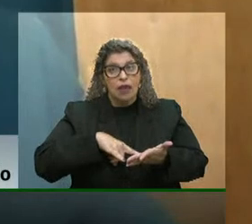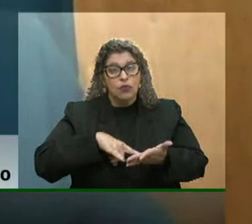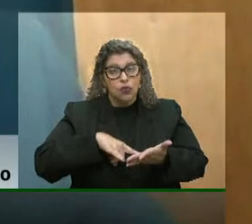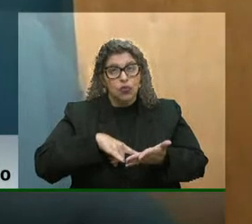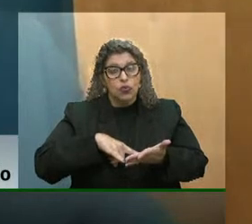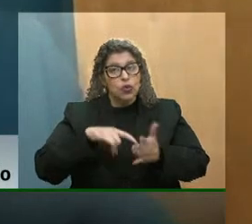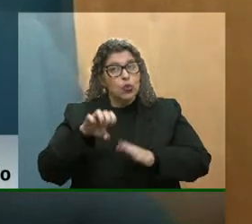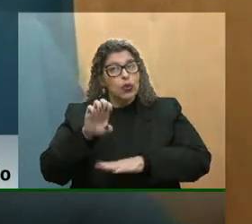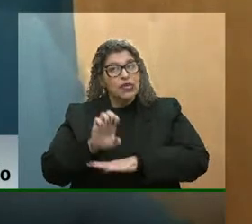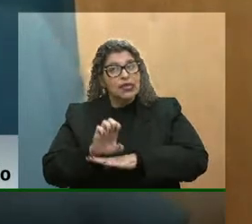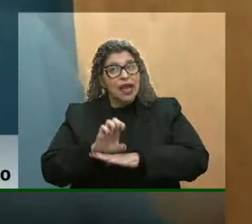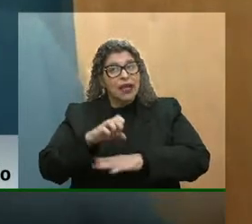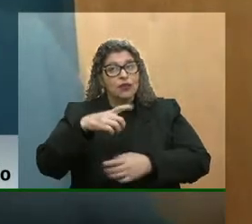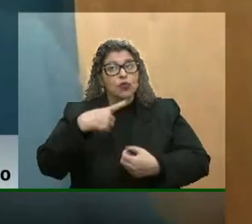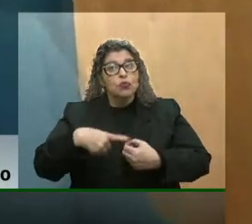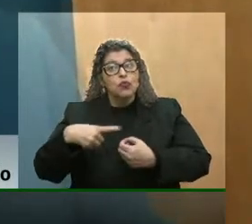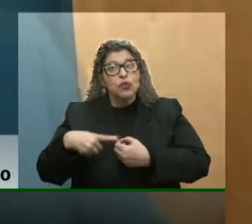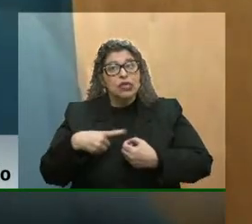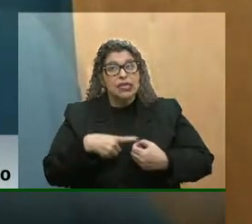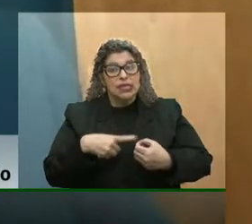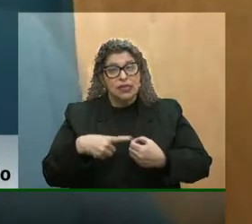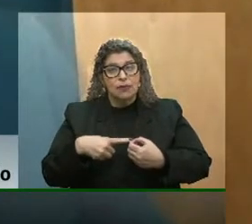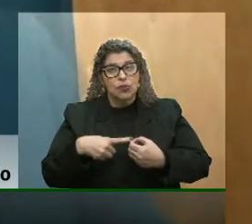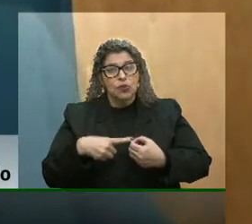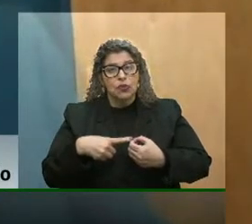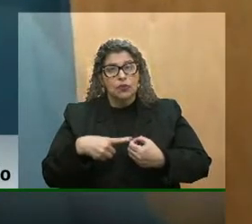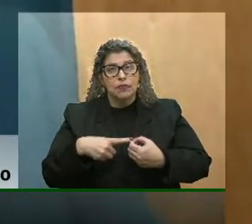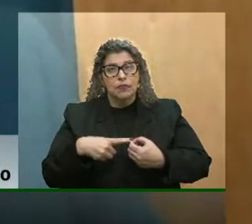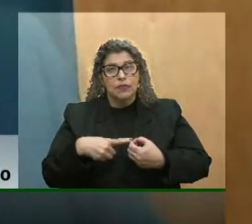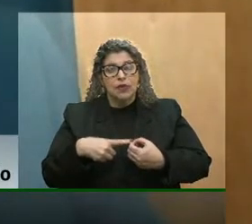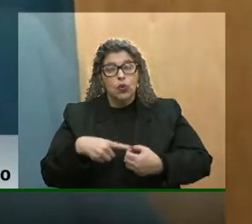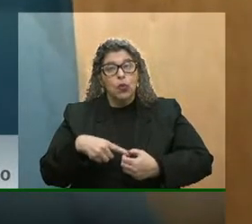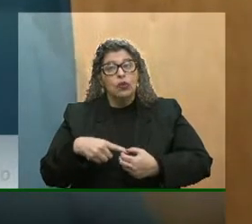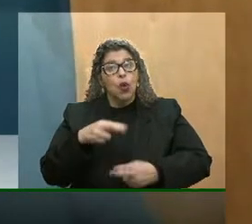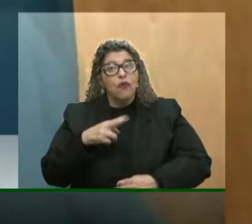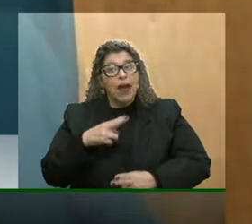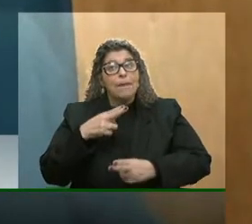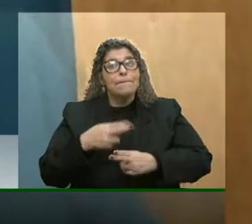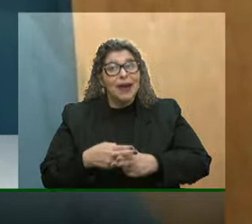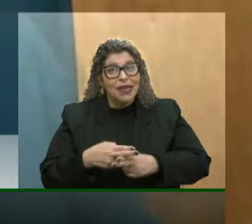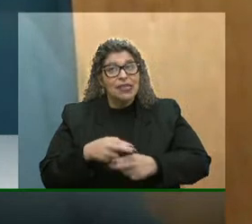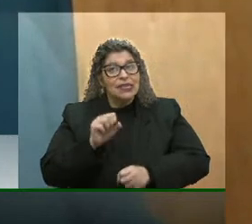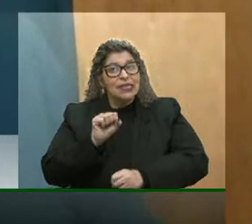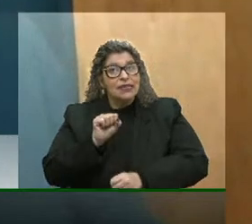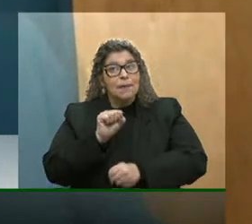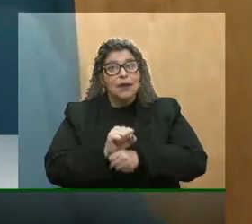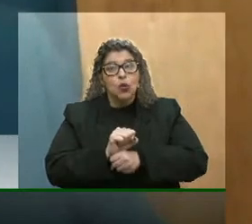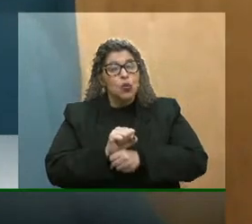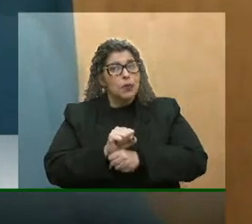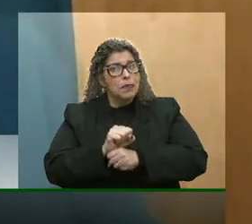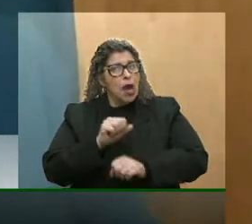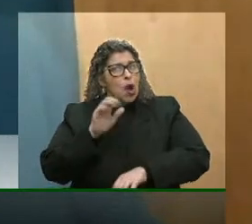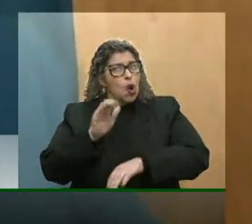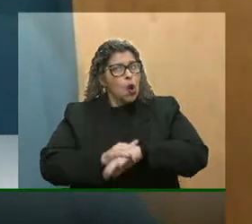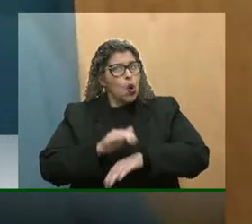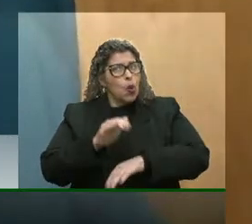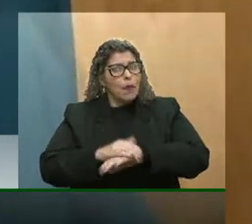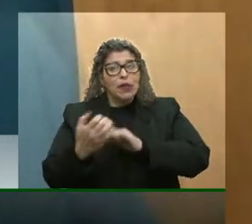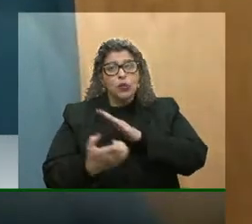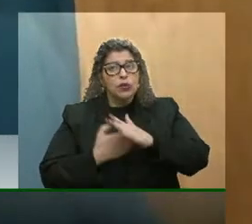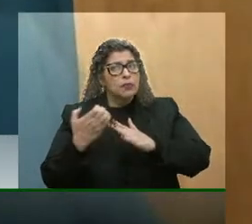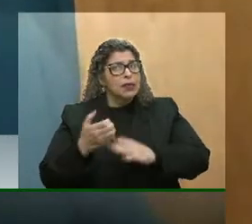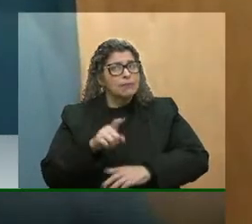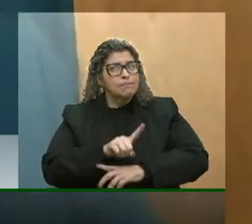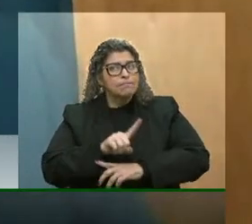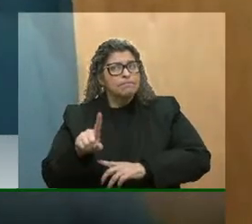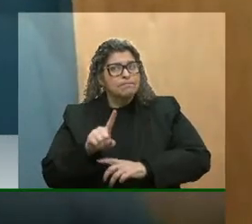do Estado com os municípios que diz que quando a paralisação ocorre, não por culpa dos empresários, que é o caso,